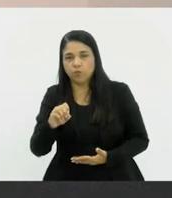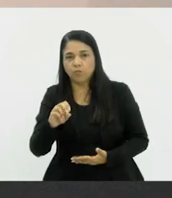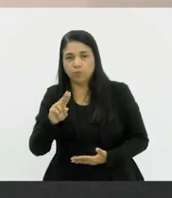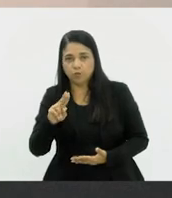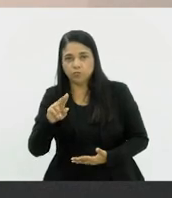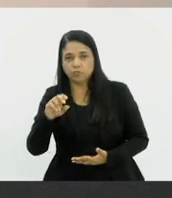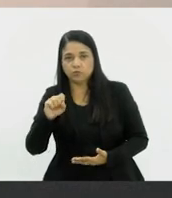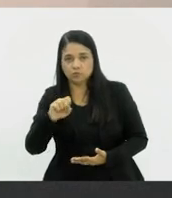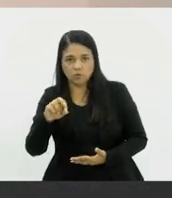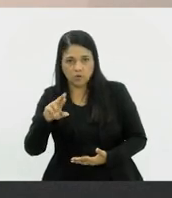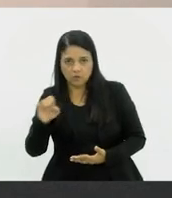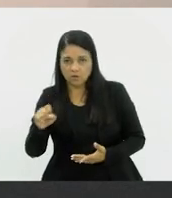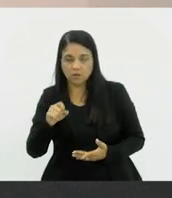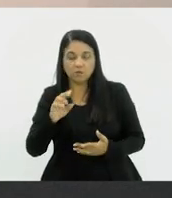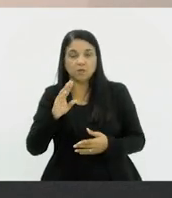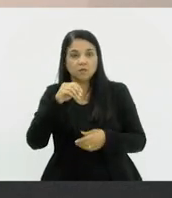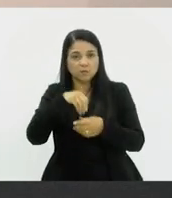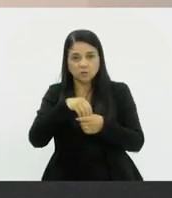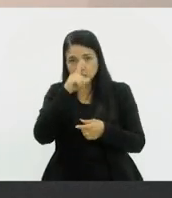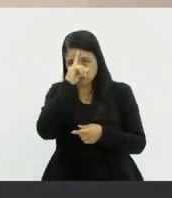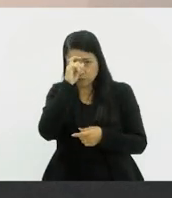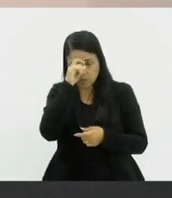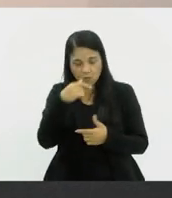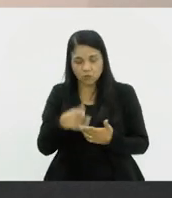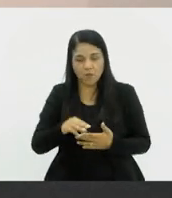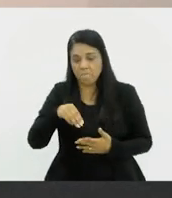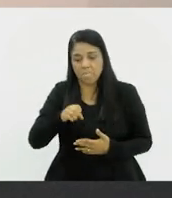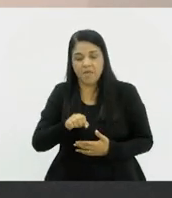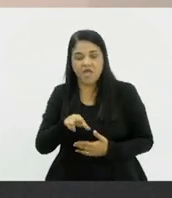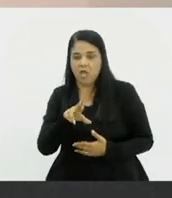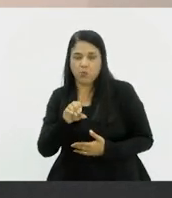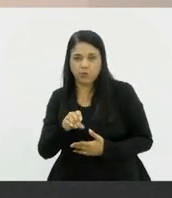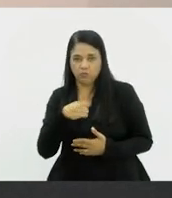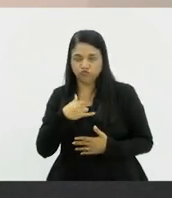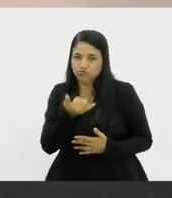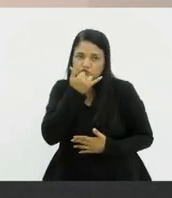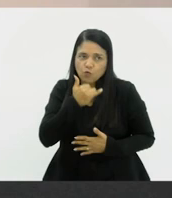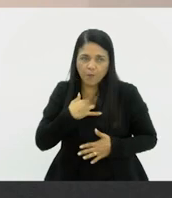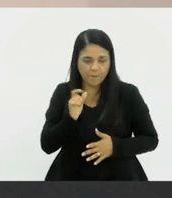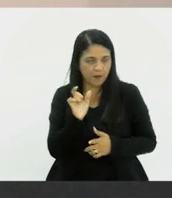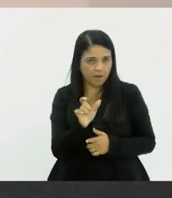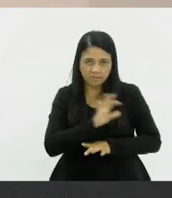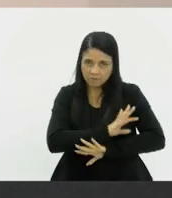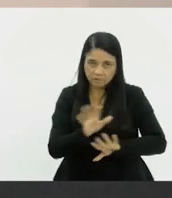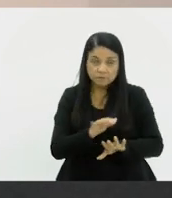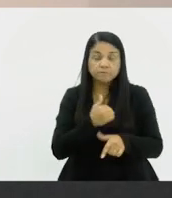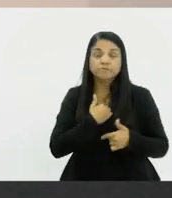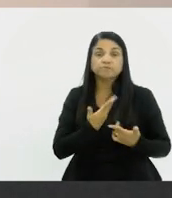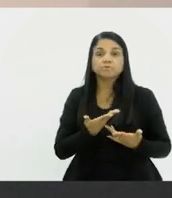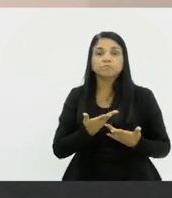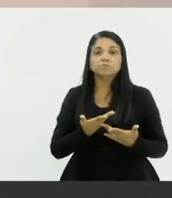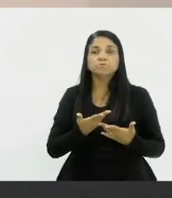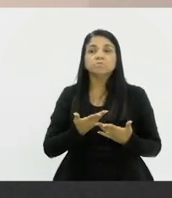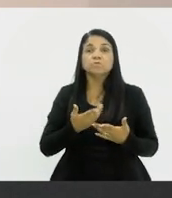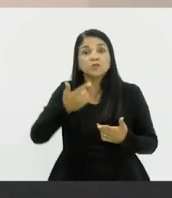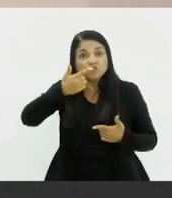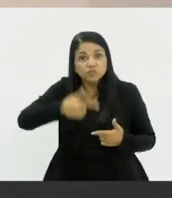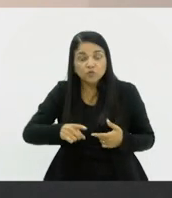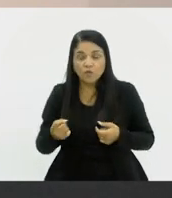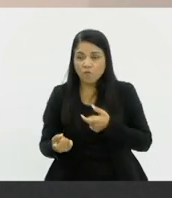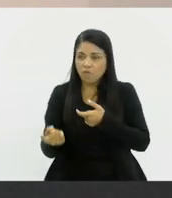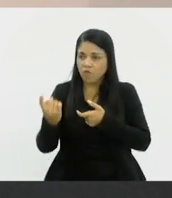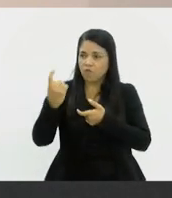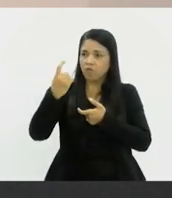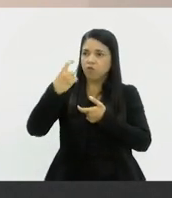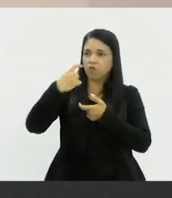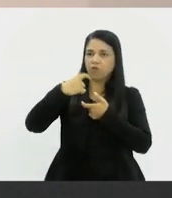né não tem nada de Mero nisso desculpem as minhas palavras e a gente se pega de novo Num retrocesso